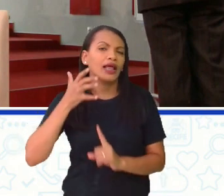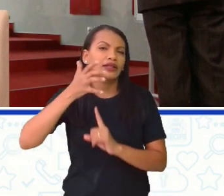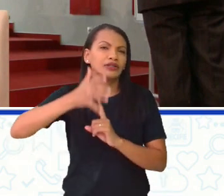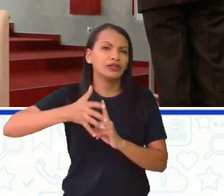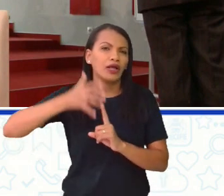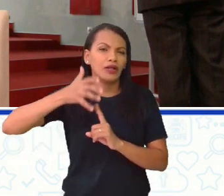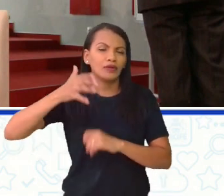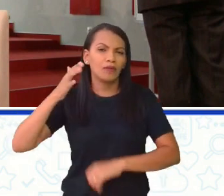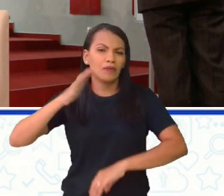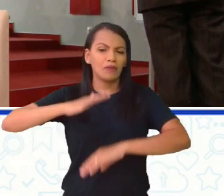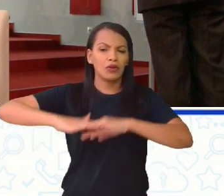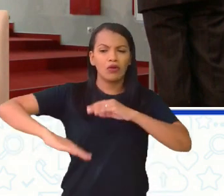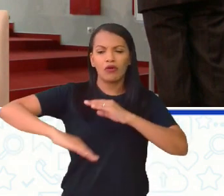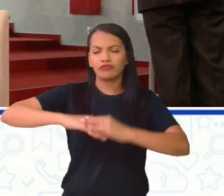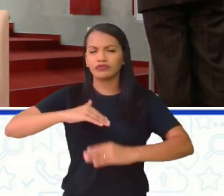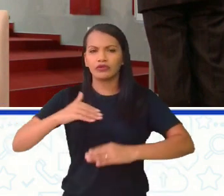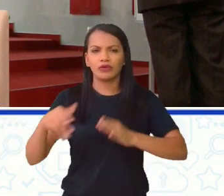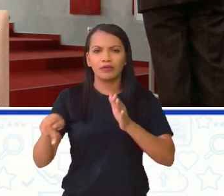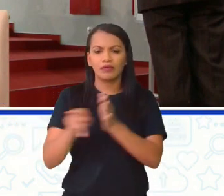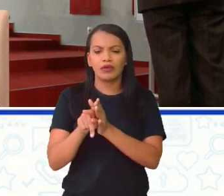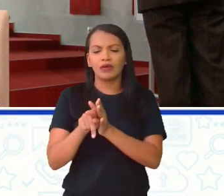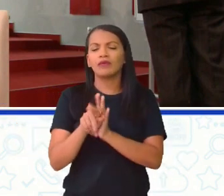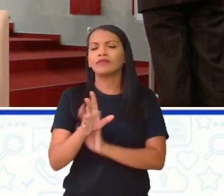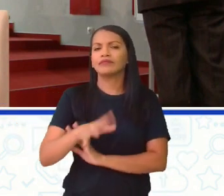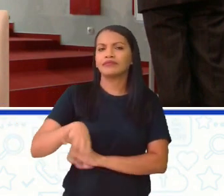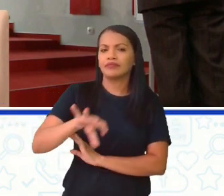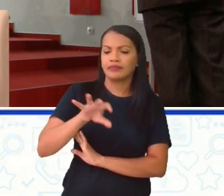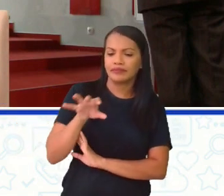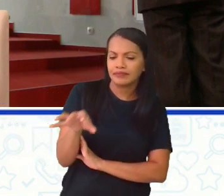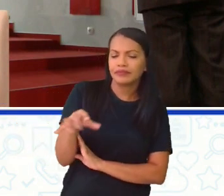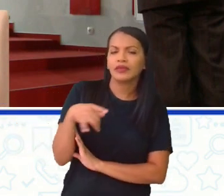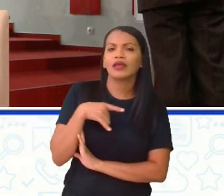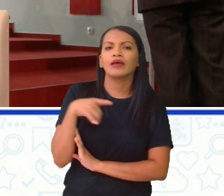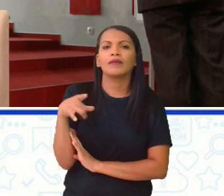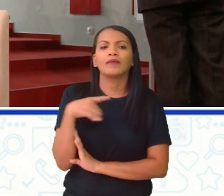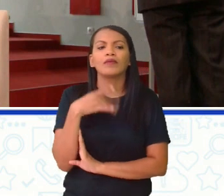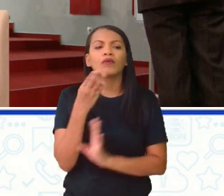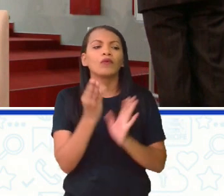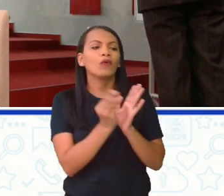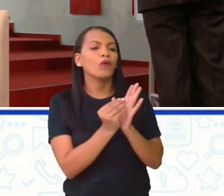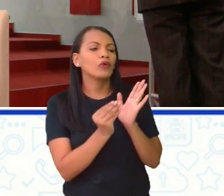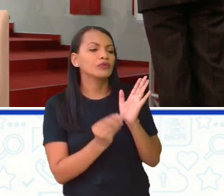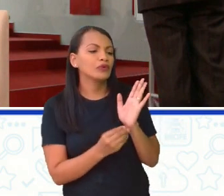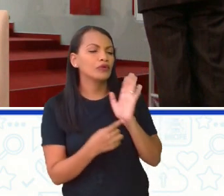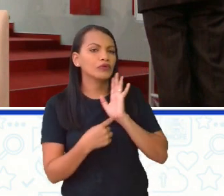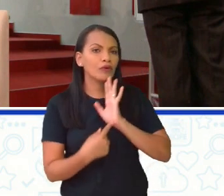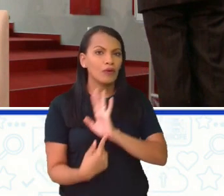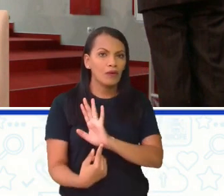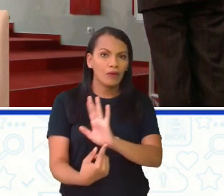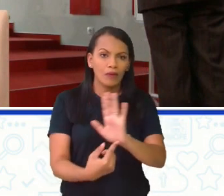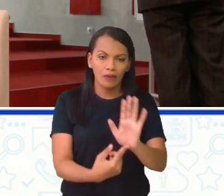esse profissional de determinada área, traz um conteúdo que vai